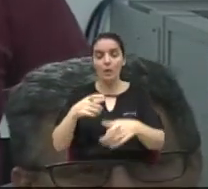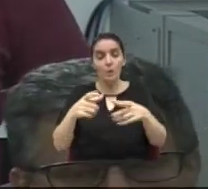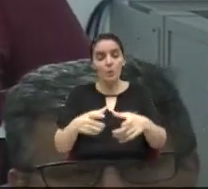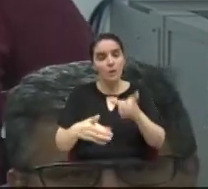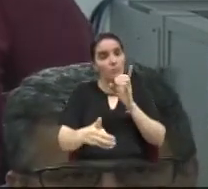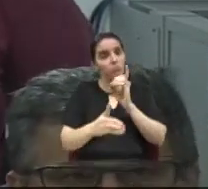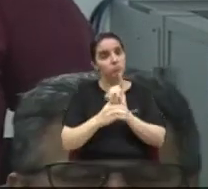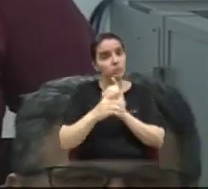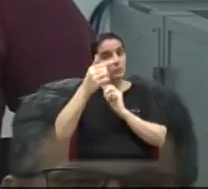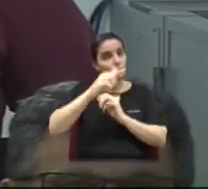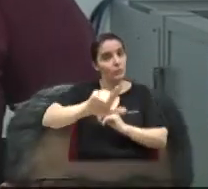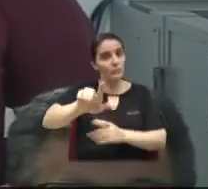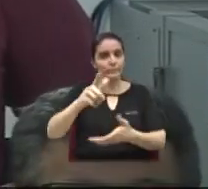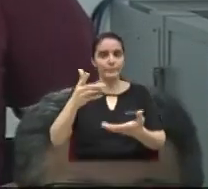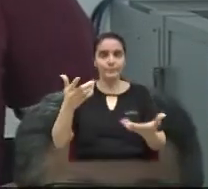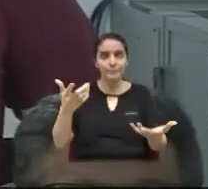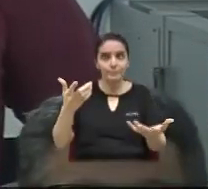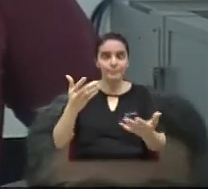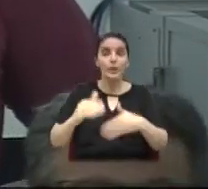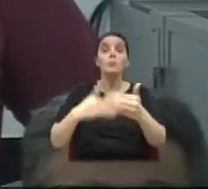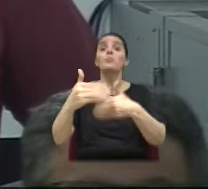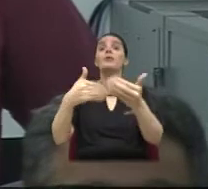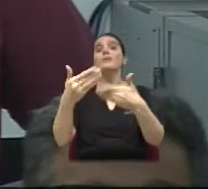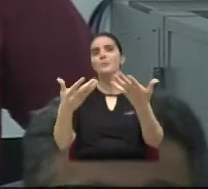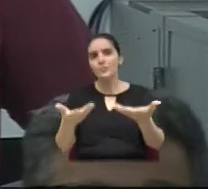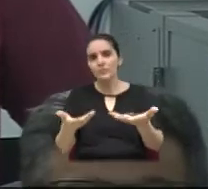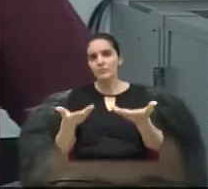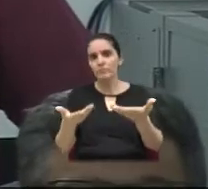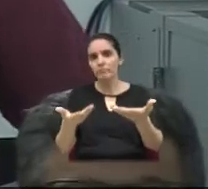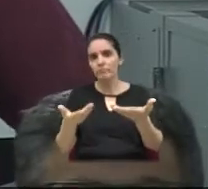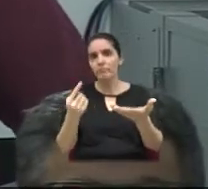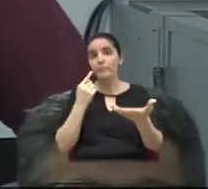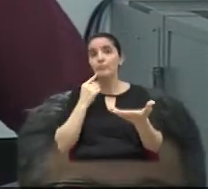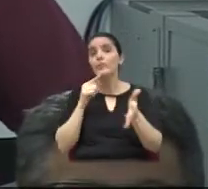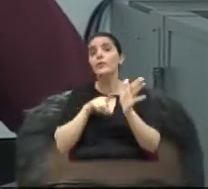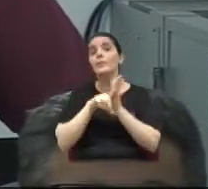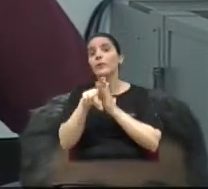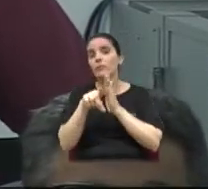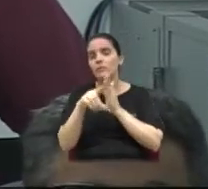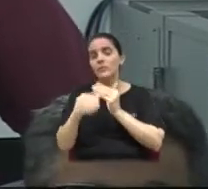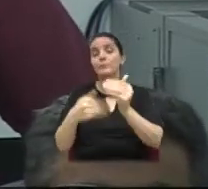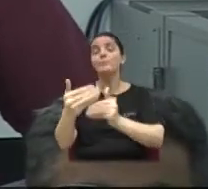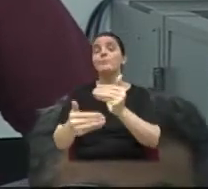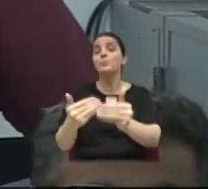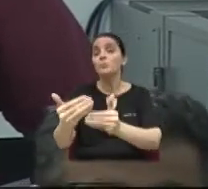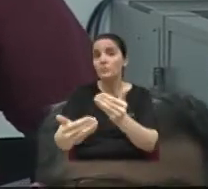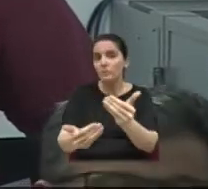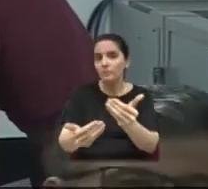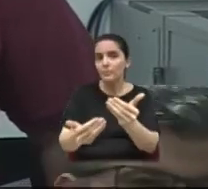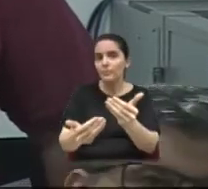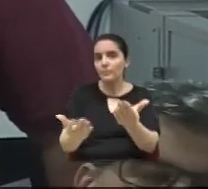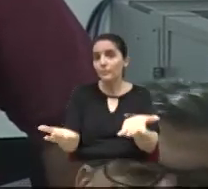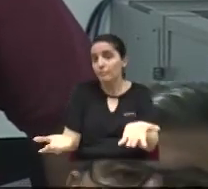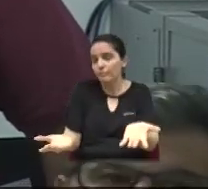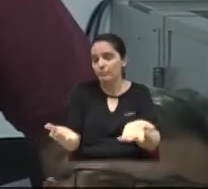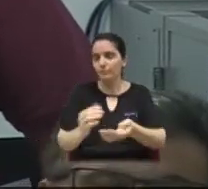quando? Quando? Essa é a minha pergunta. Quando? Que